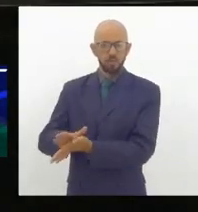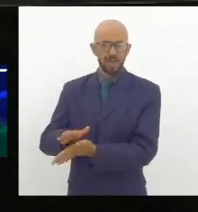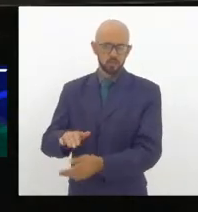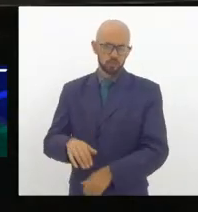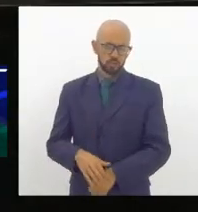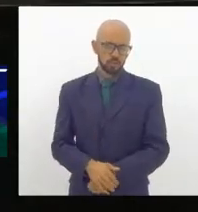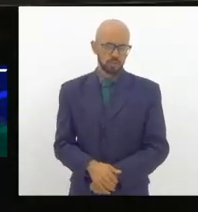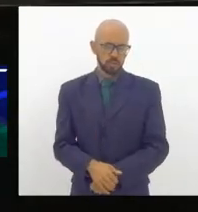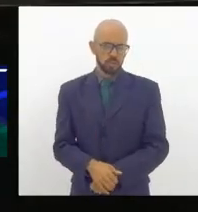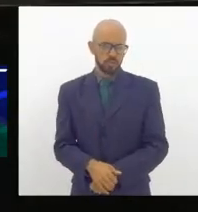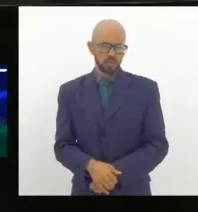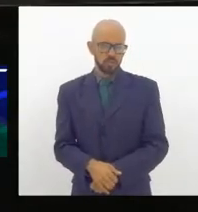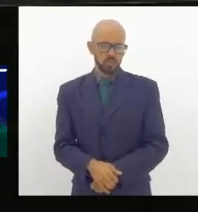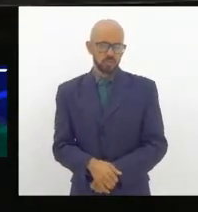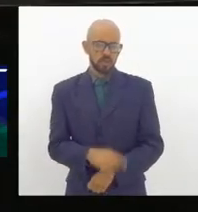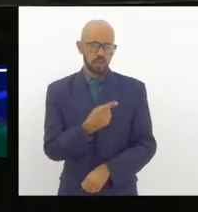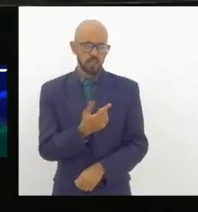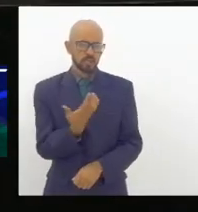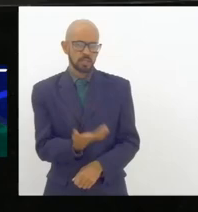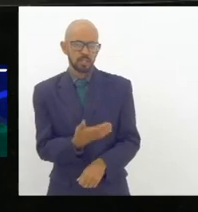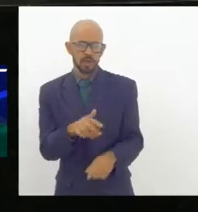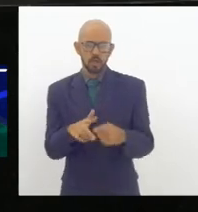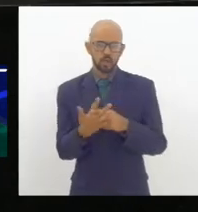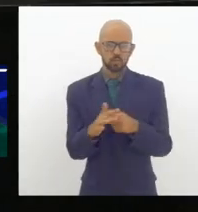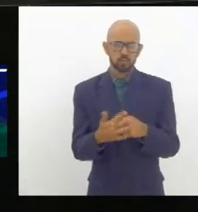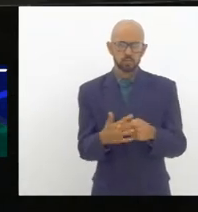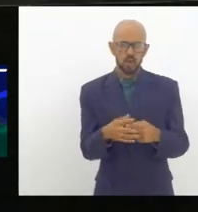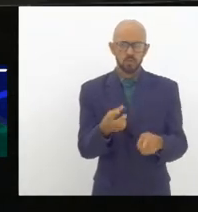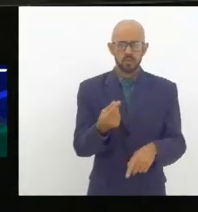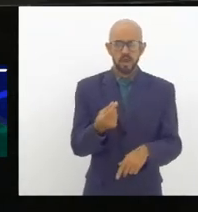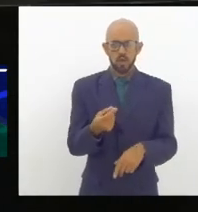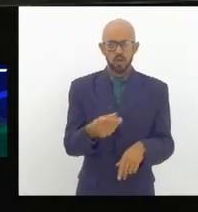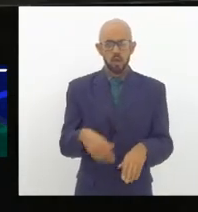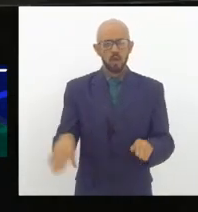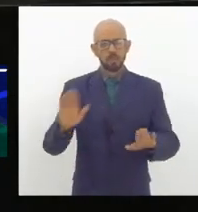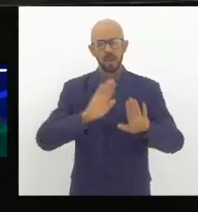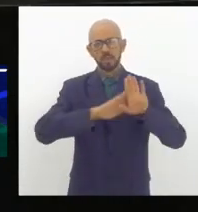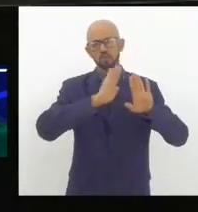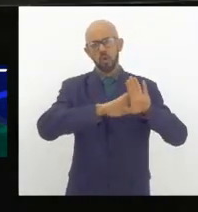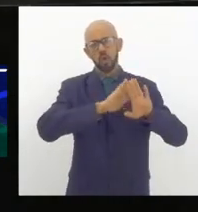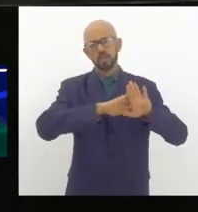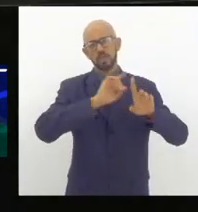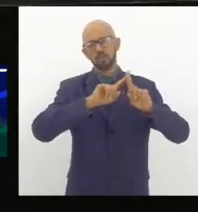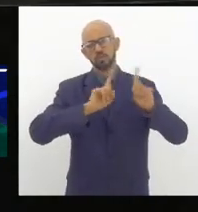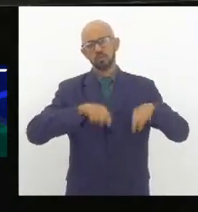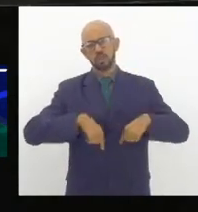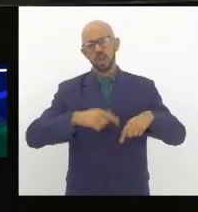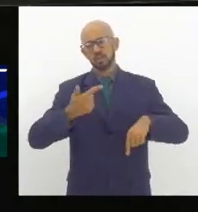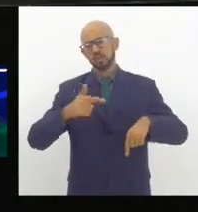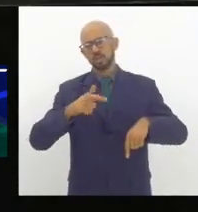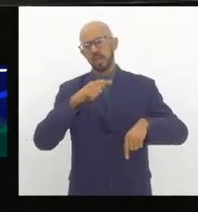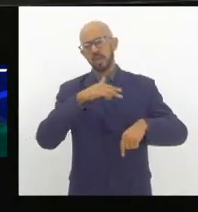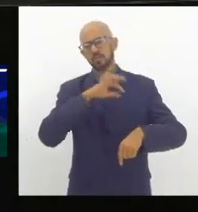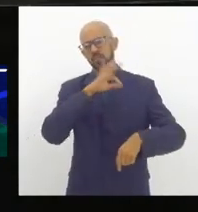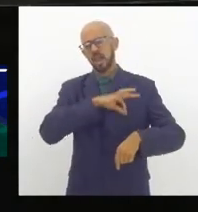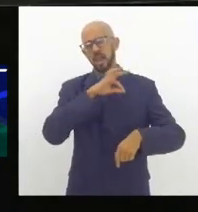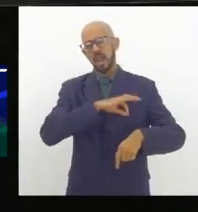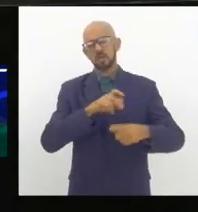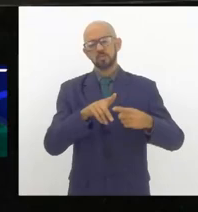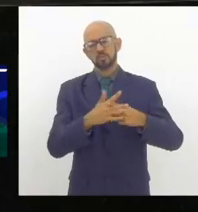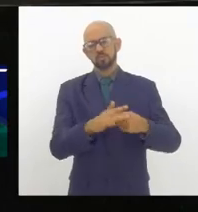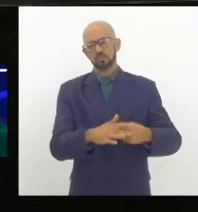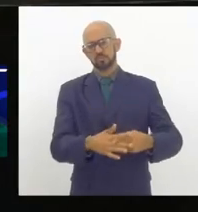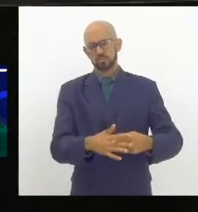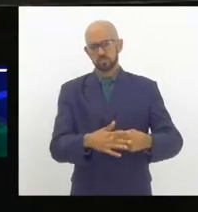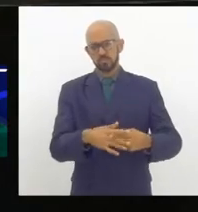aumentar a tarifa do sistema ferroviário em cima das costas do trabalhador que nem aumento teve queria dar um aumento